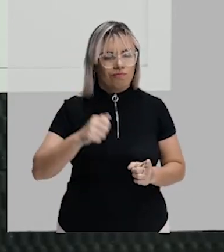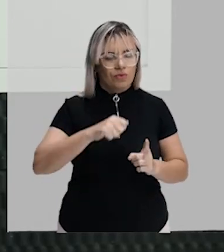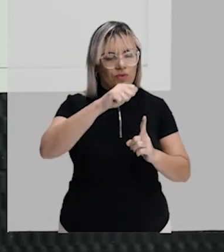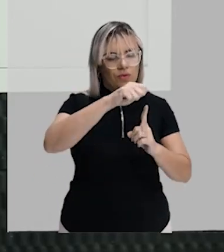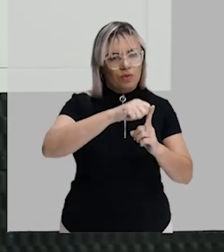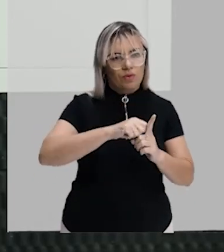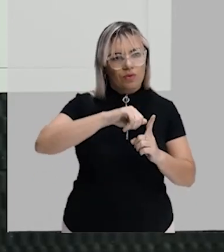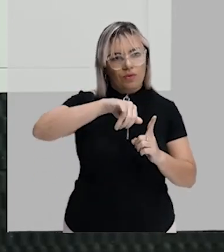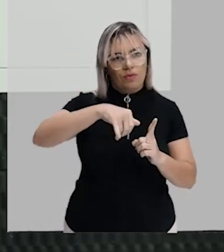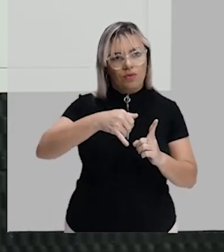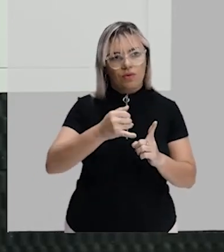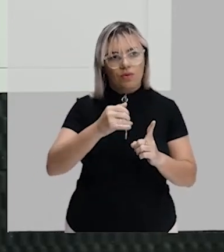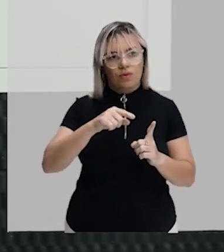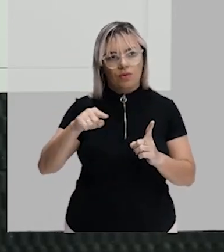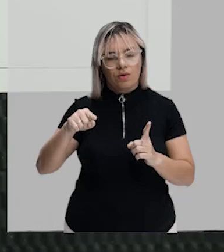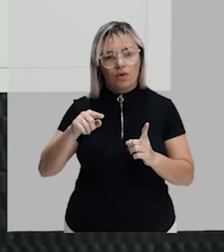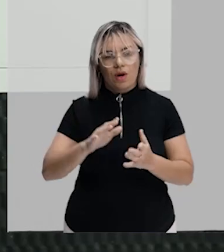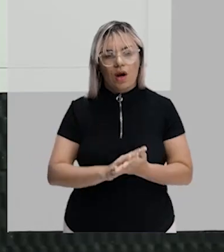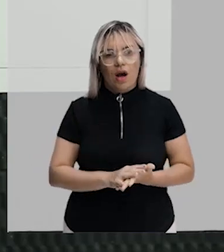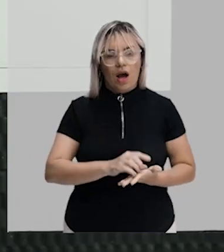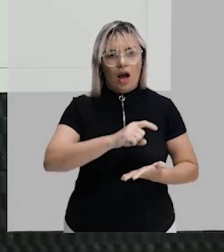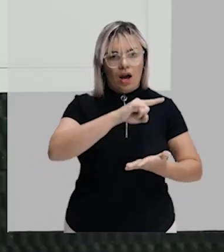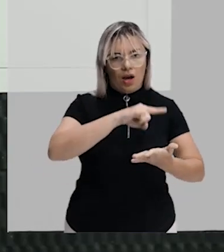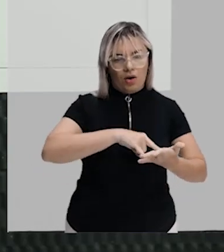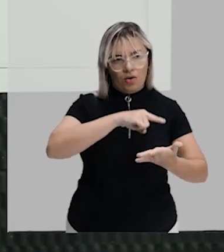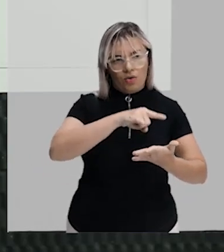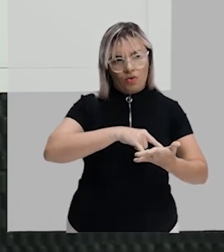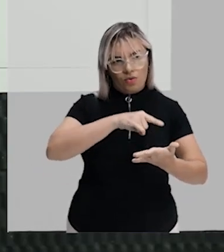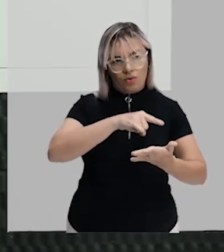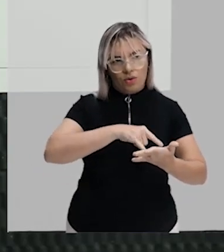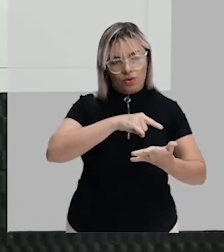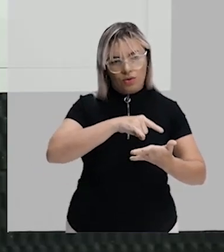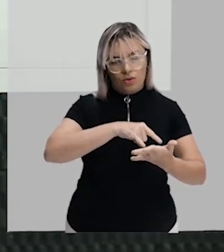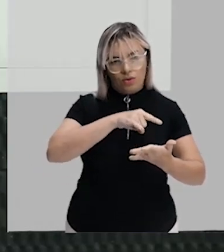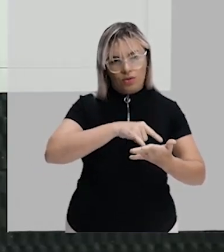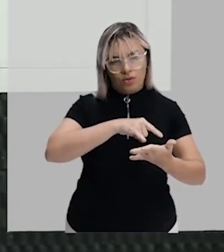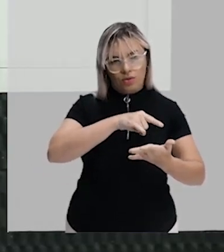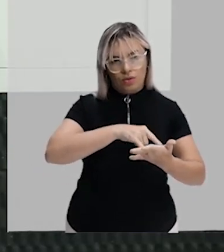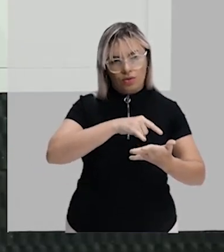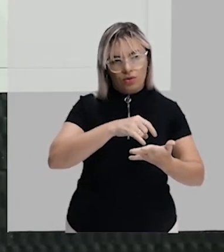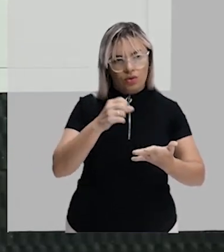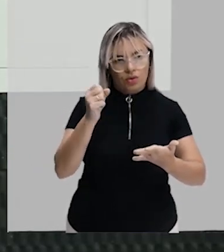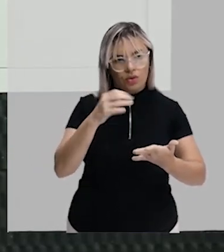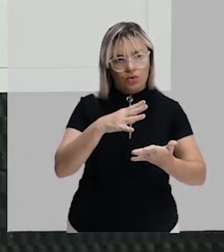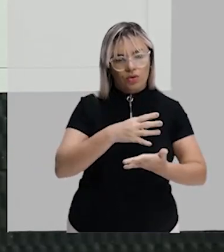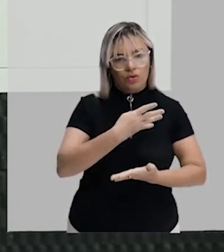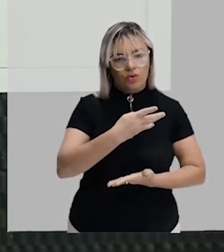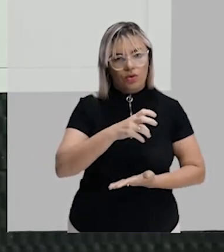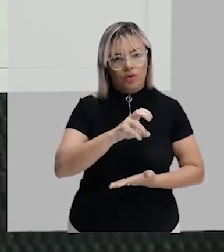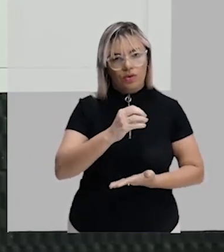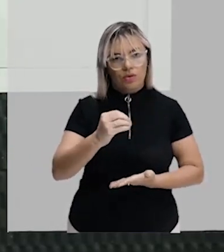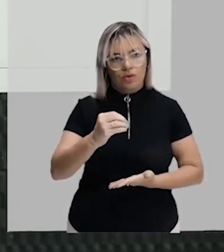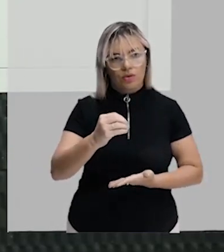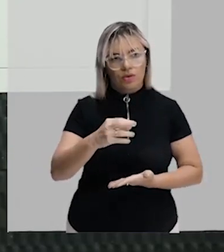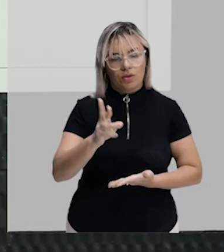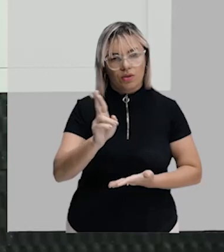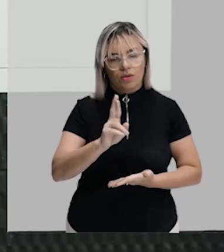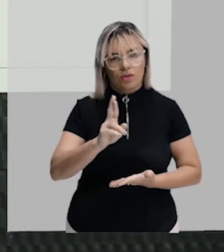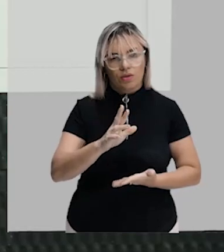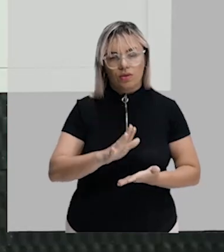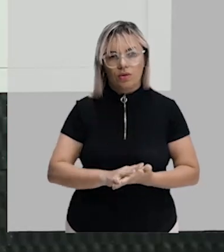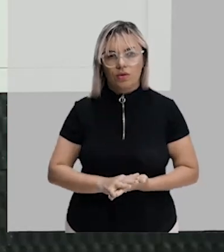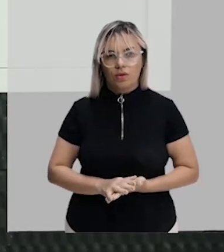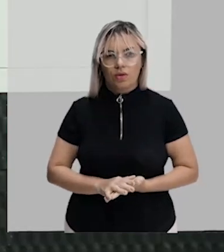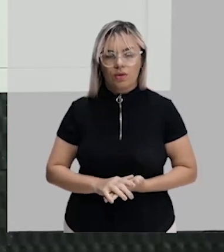veio R$ 450, ó. R$ 450 a continha aqui em janeiro.